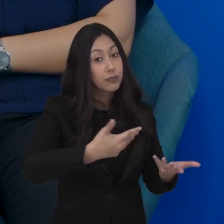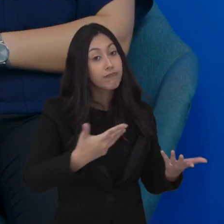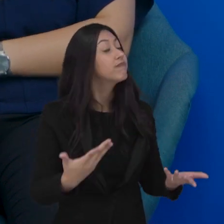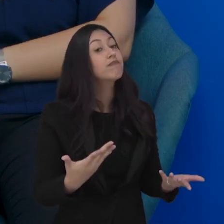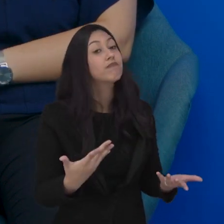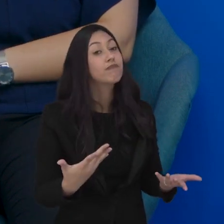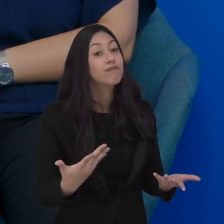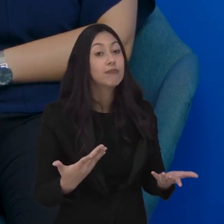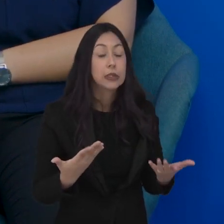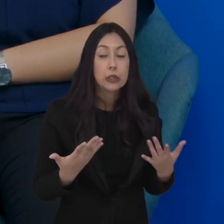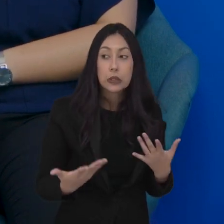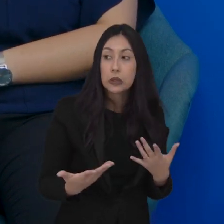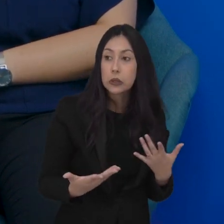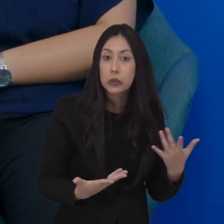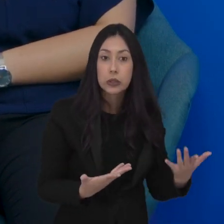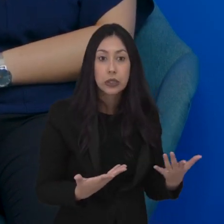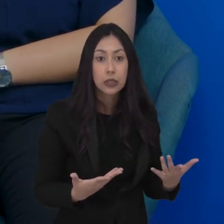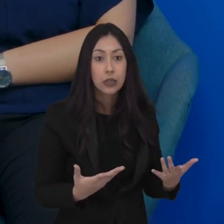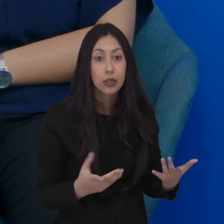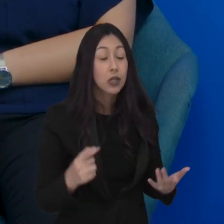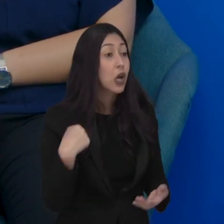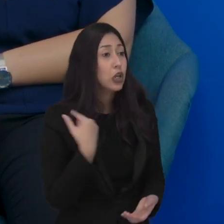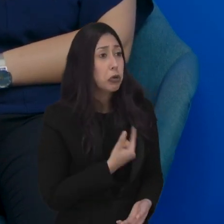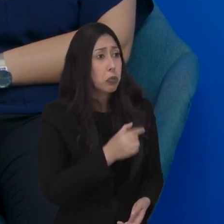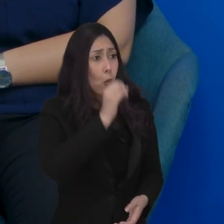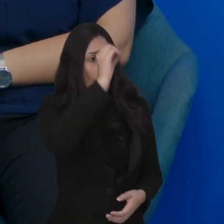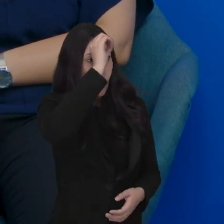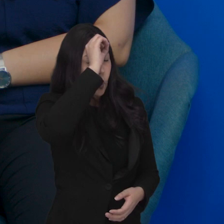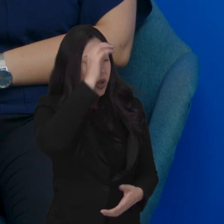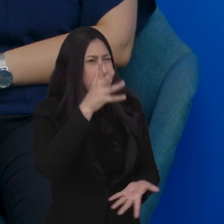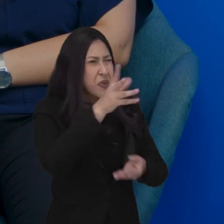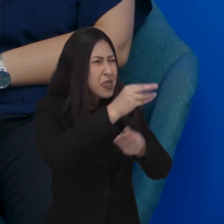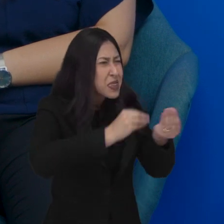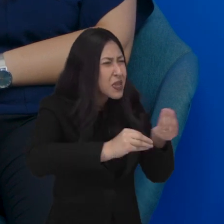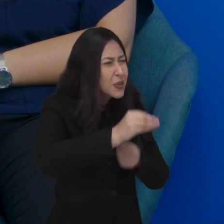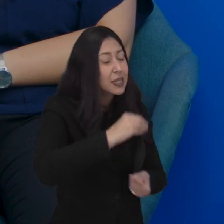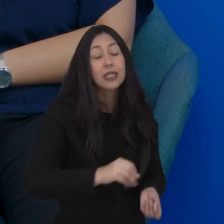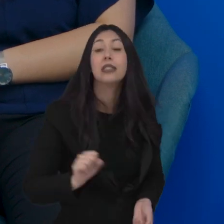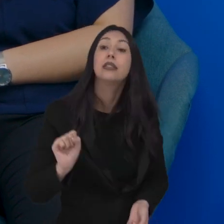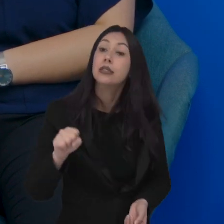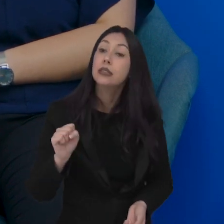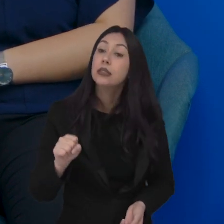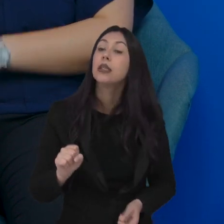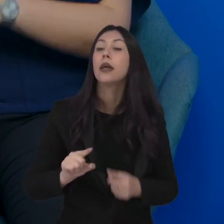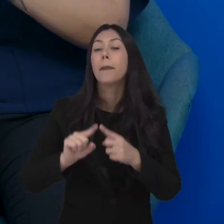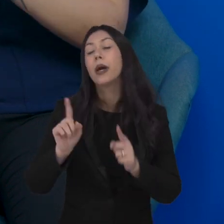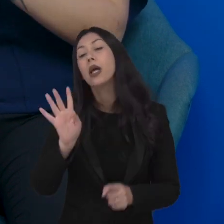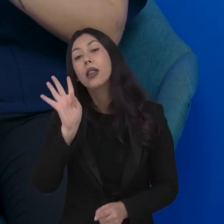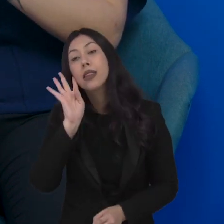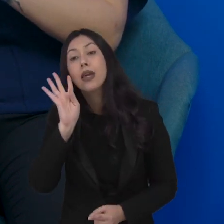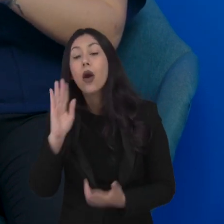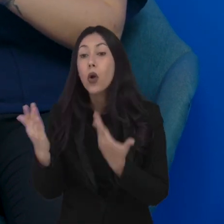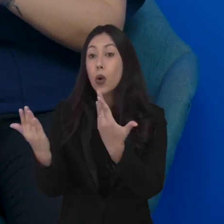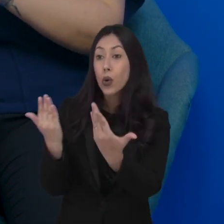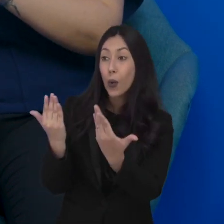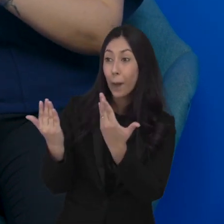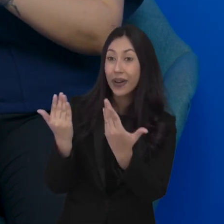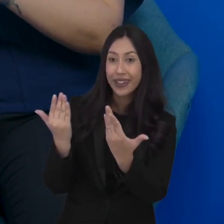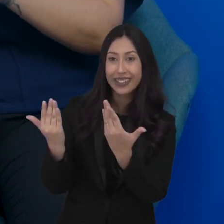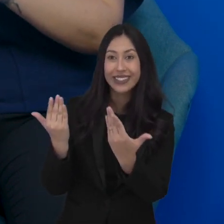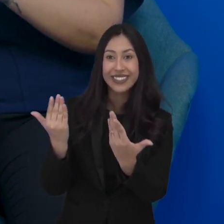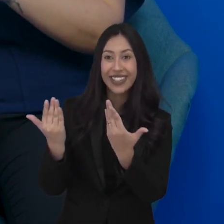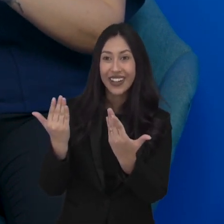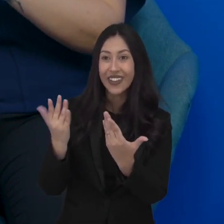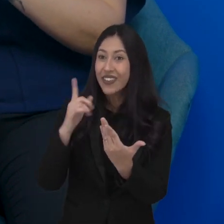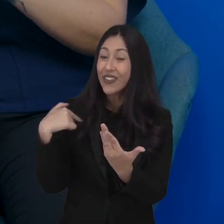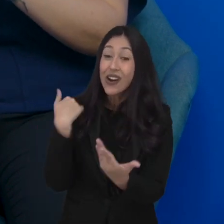Exatamente. Então, os números vão, pra gente, na condição de leigo, eles vão se misturando, né? Sim, total. E é legal essa comparação que ele fez no início